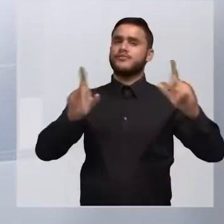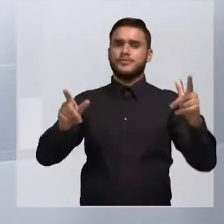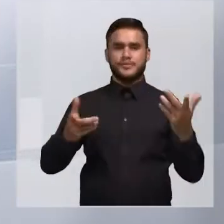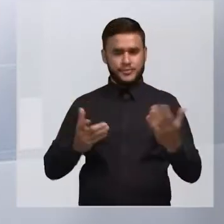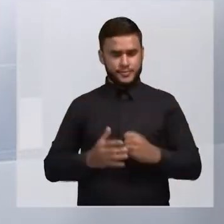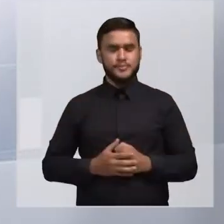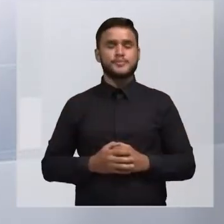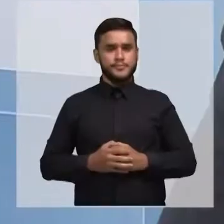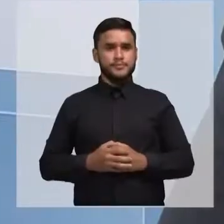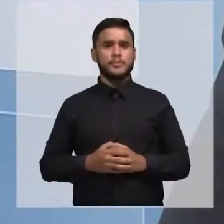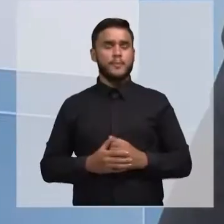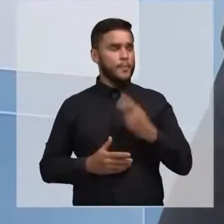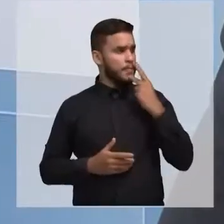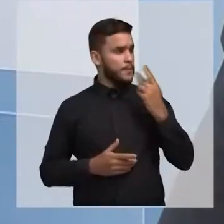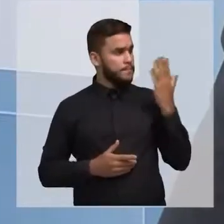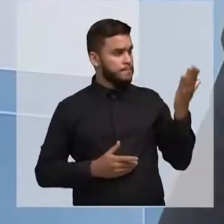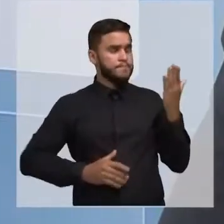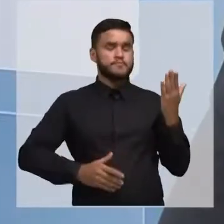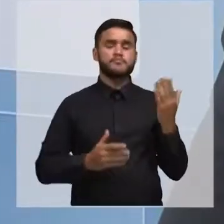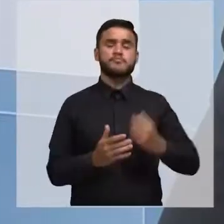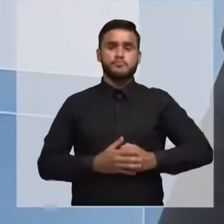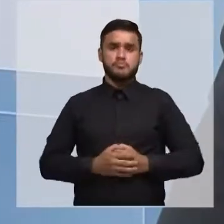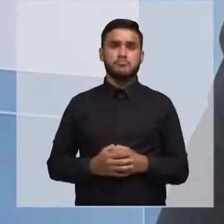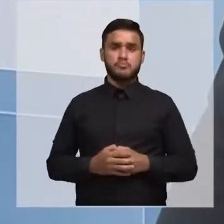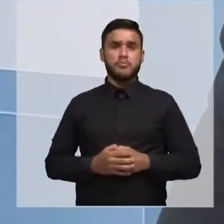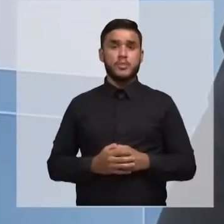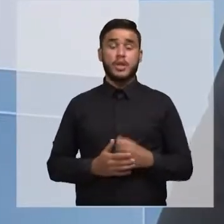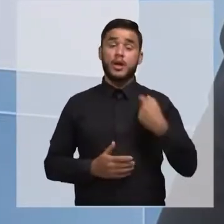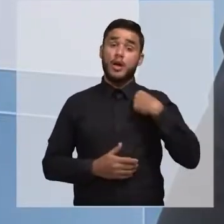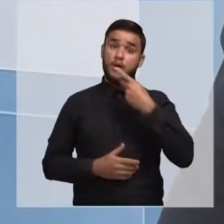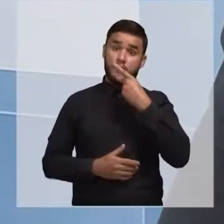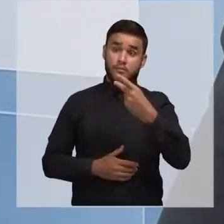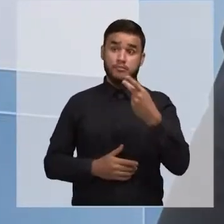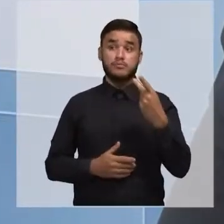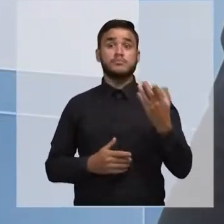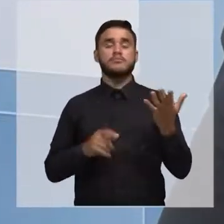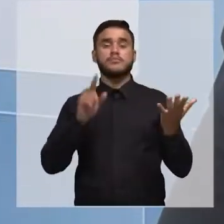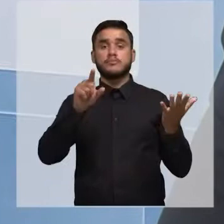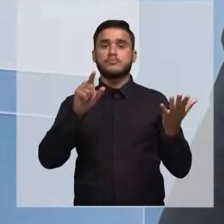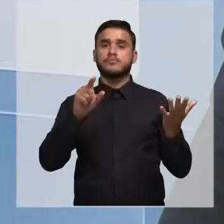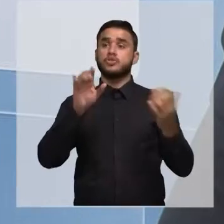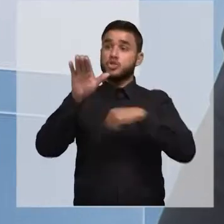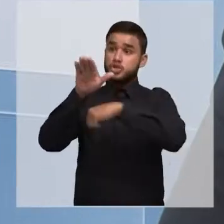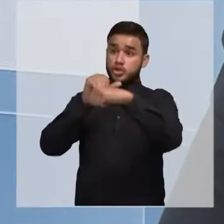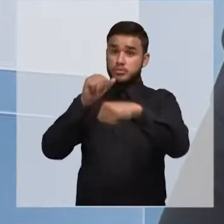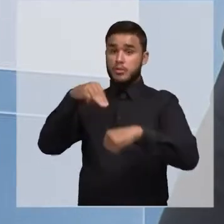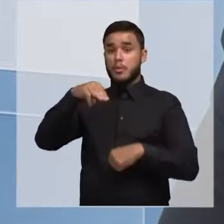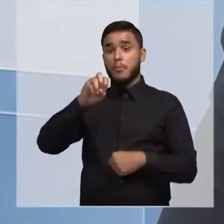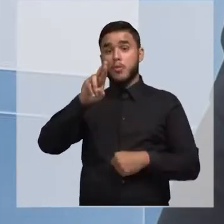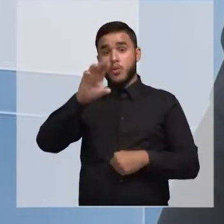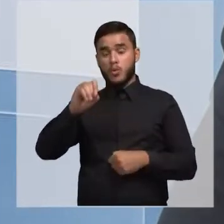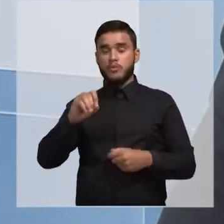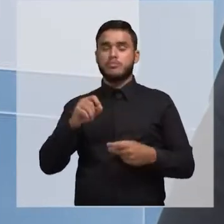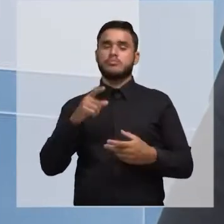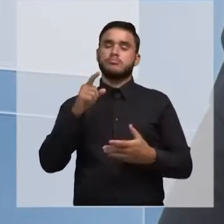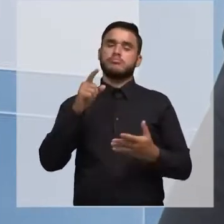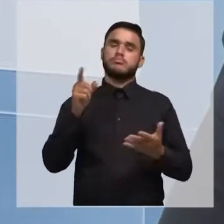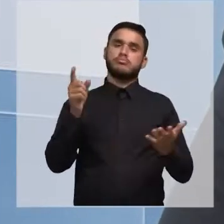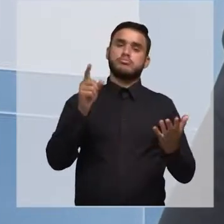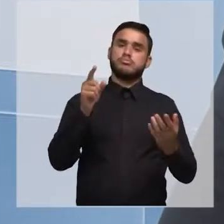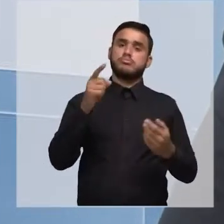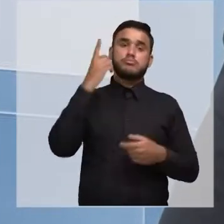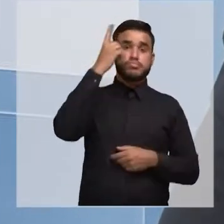Foi intimação mesmo, viu, Luiz? Estou vendo aqui agora. Intimação. O corregedor intima Moro, Gebran e Favreto para